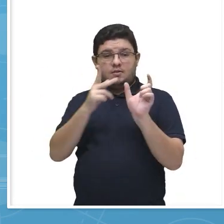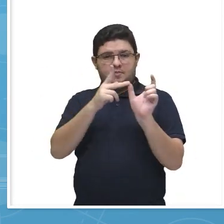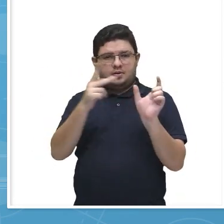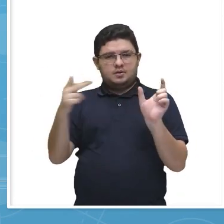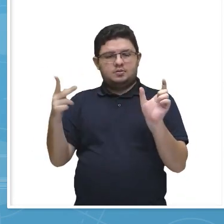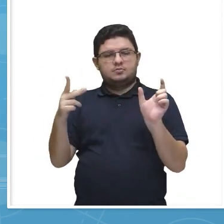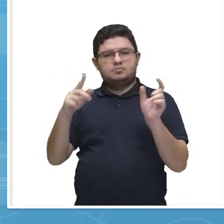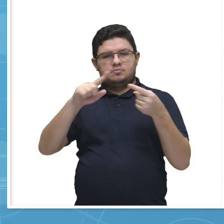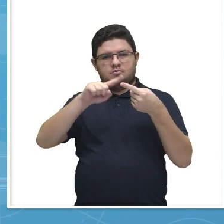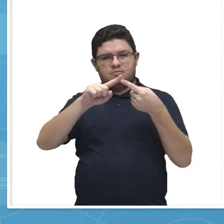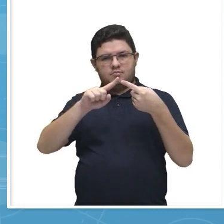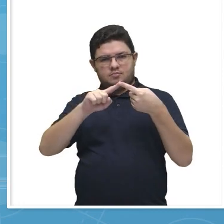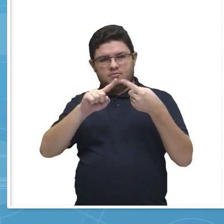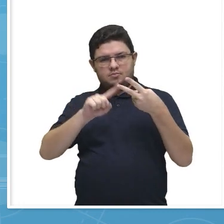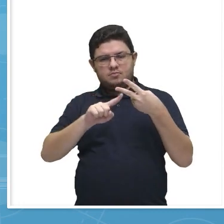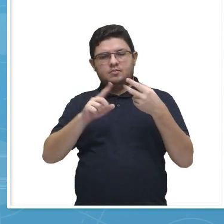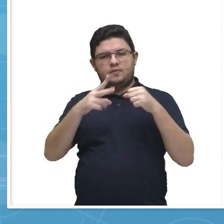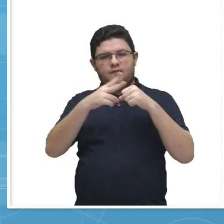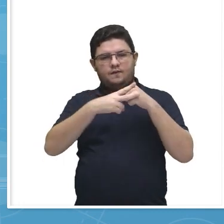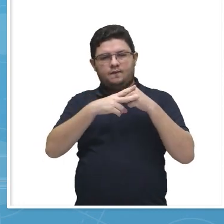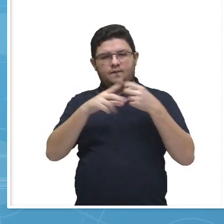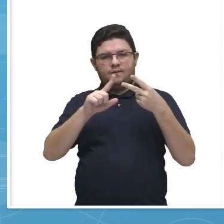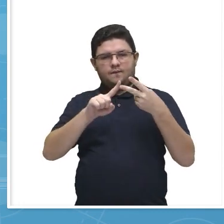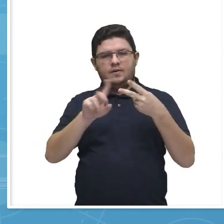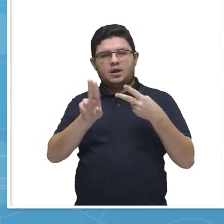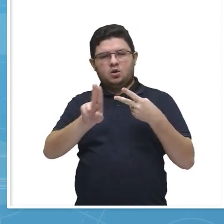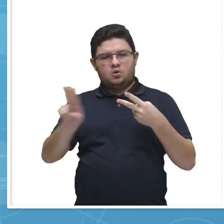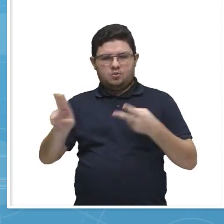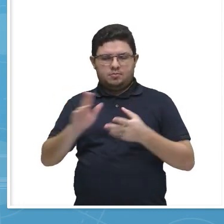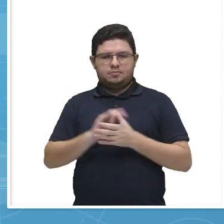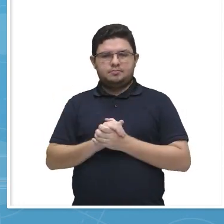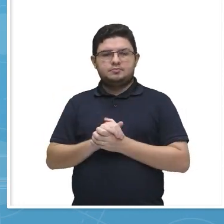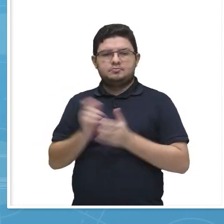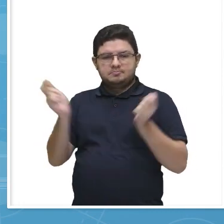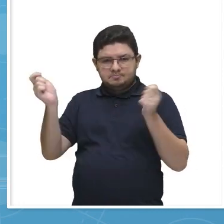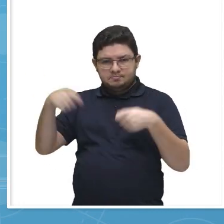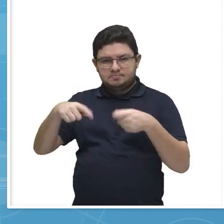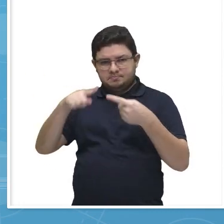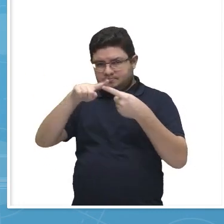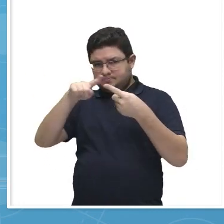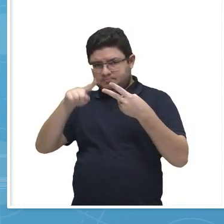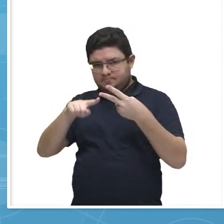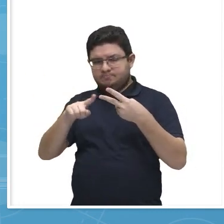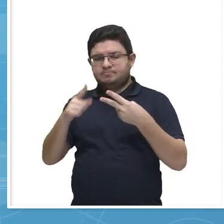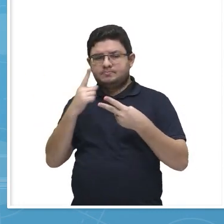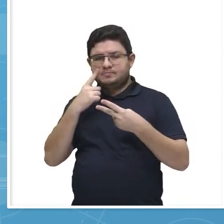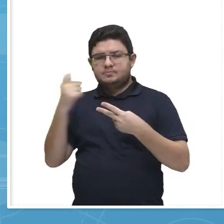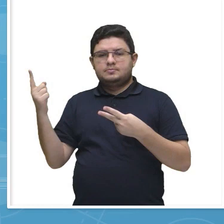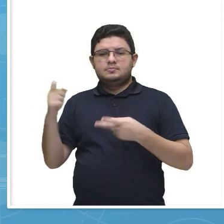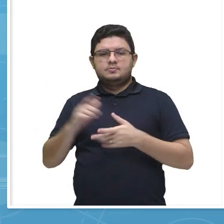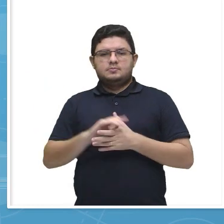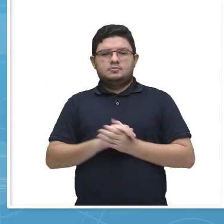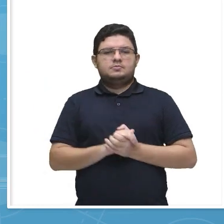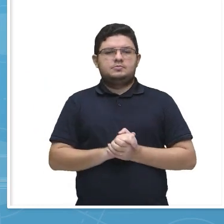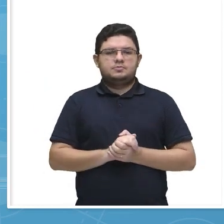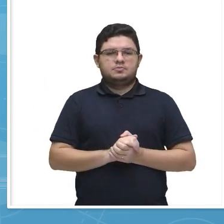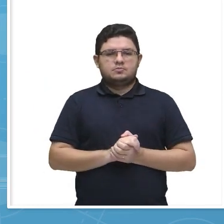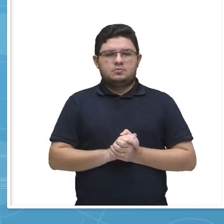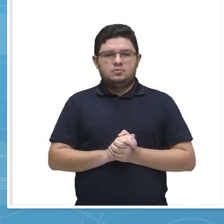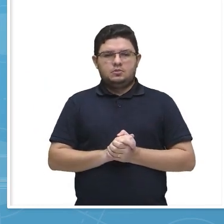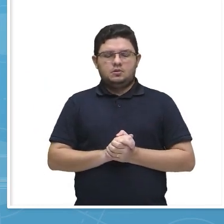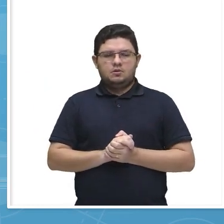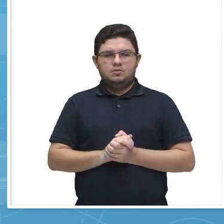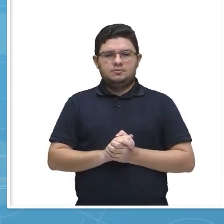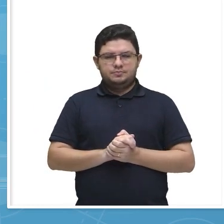dois núcleos, um verbo e um nome. Ou seja, um predicativo do sujeito ou do objeto aí que será